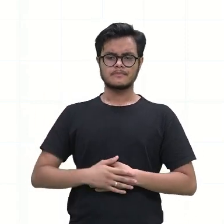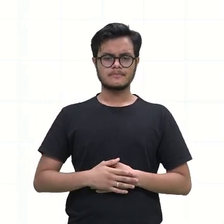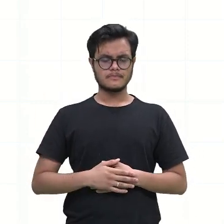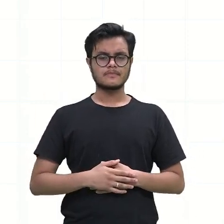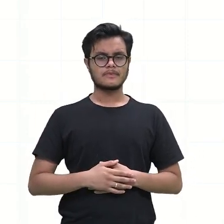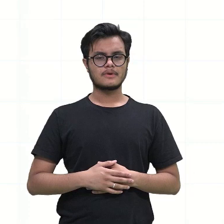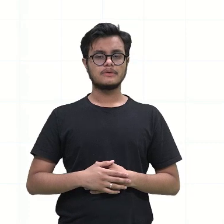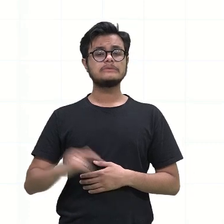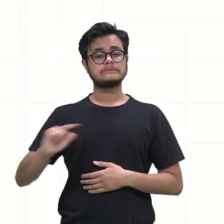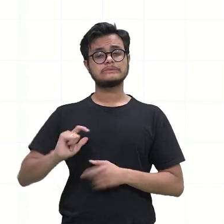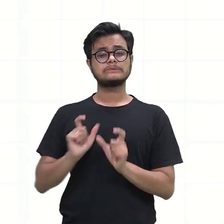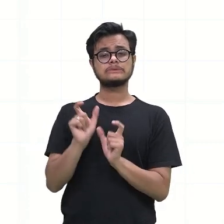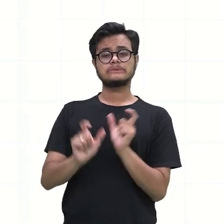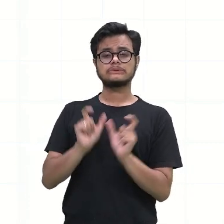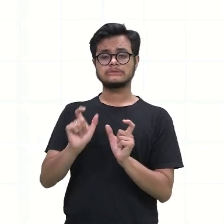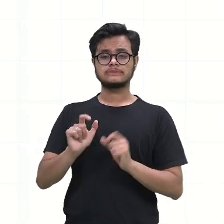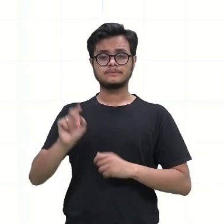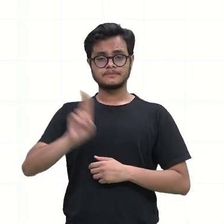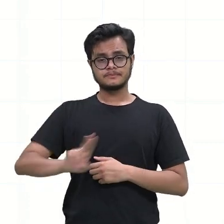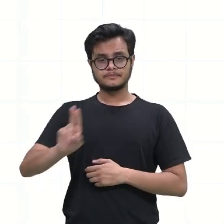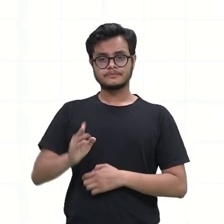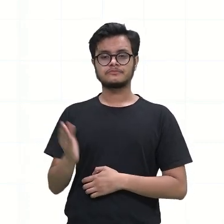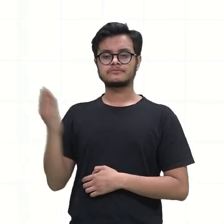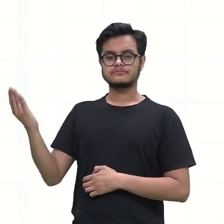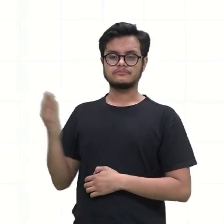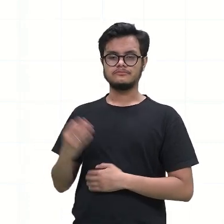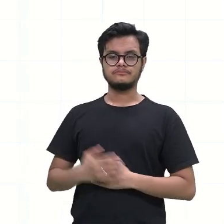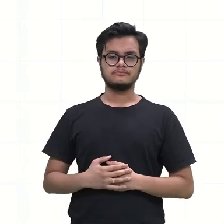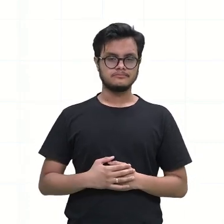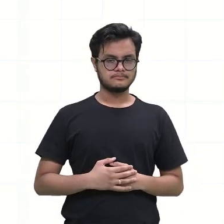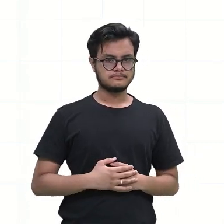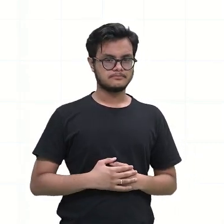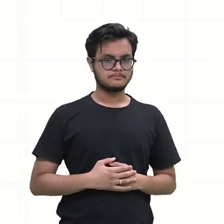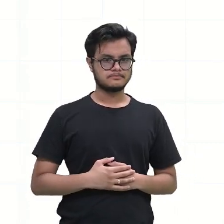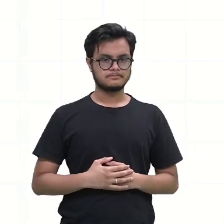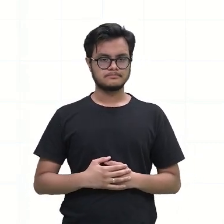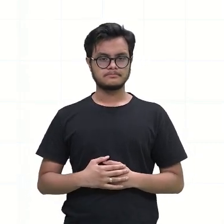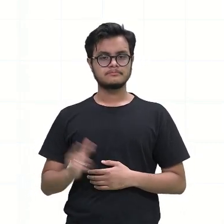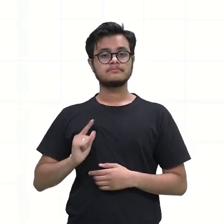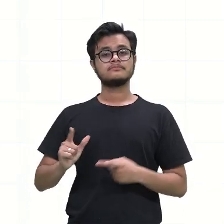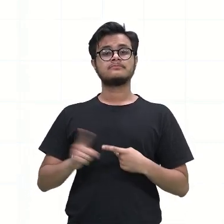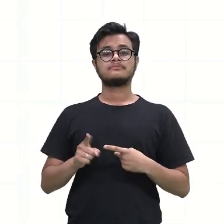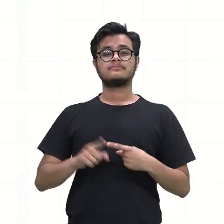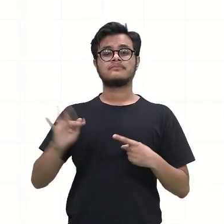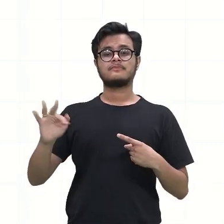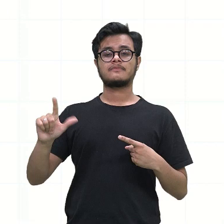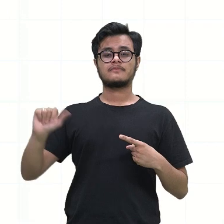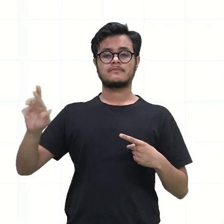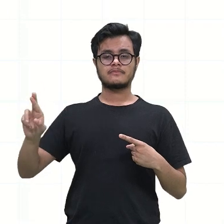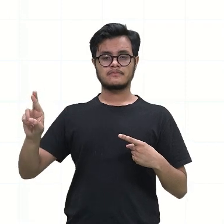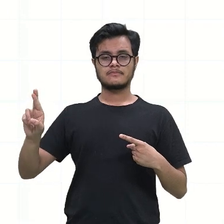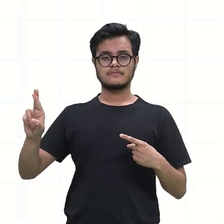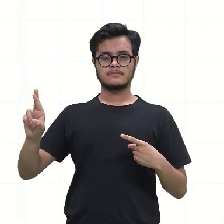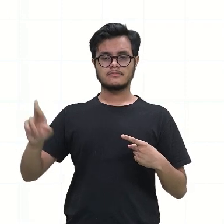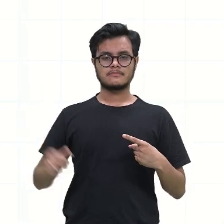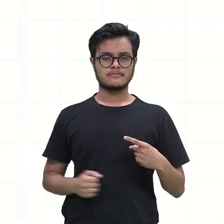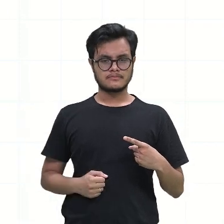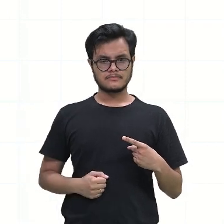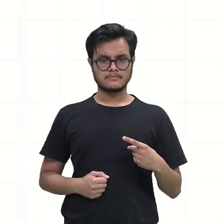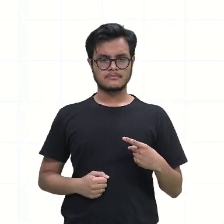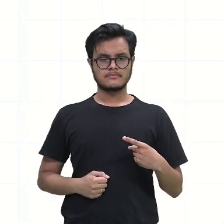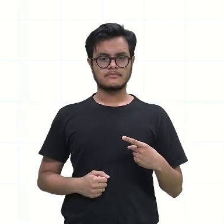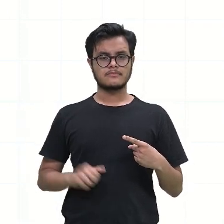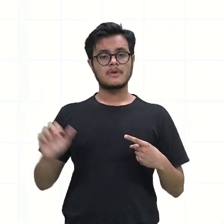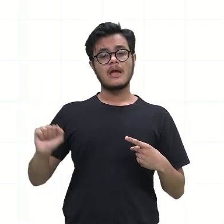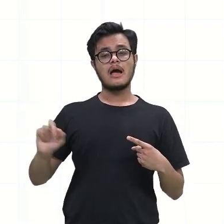3 conjugações de verbos. Olha só, o verbo da primeira conjugação, que termina